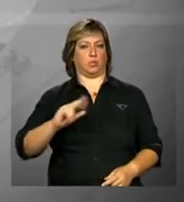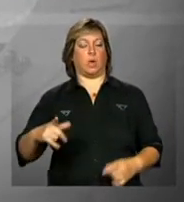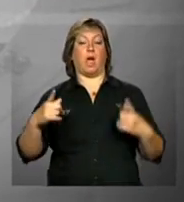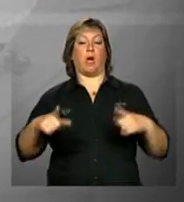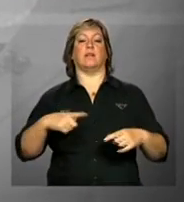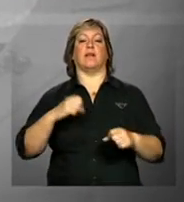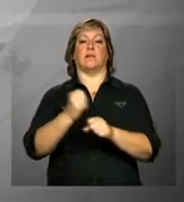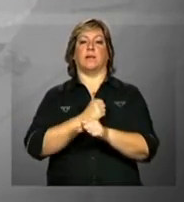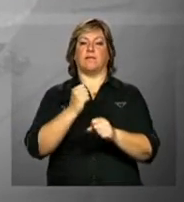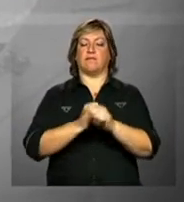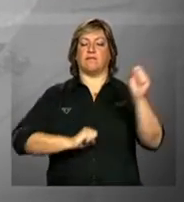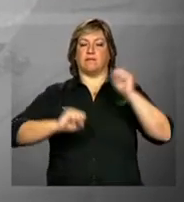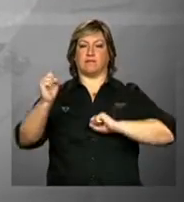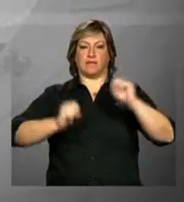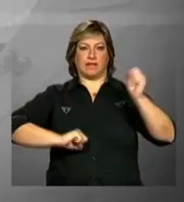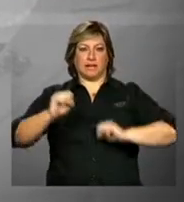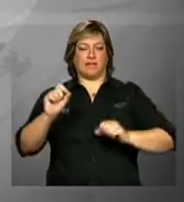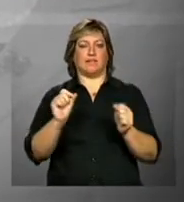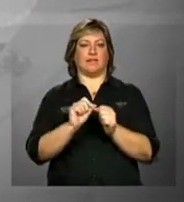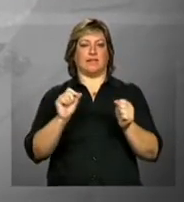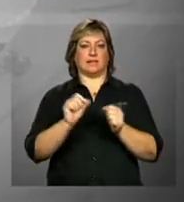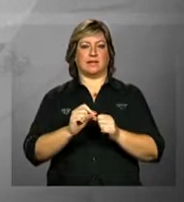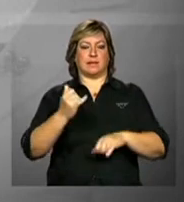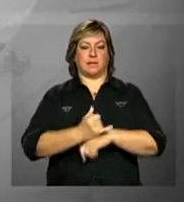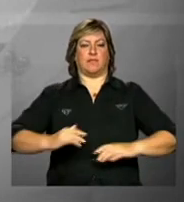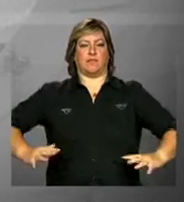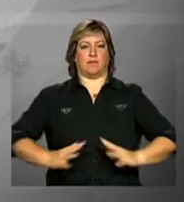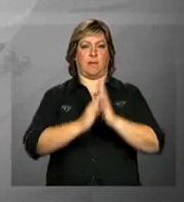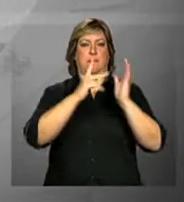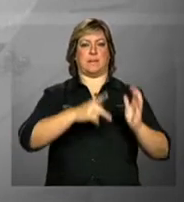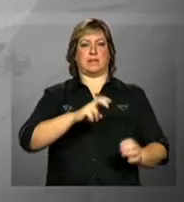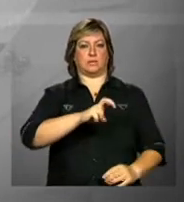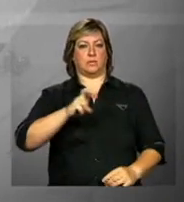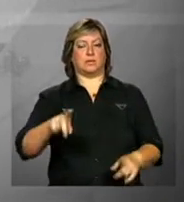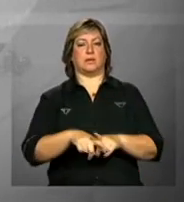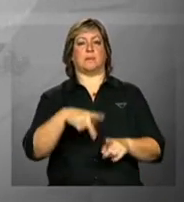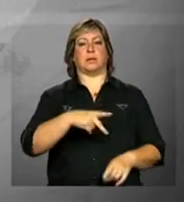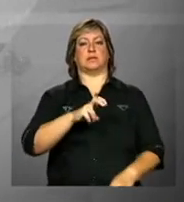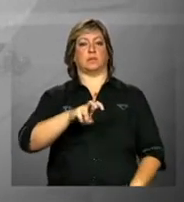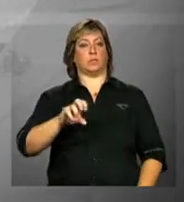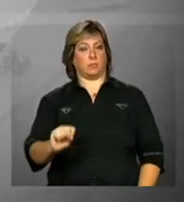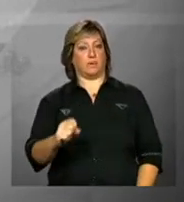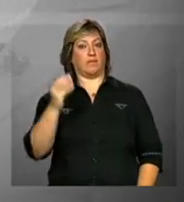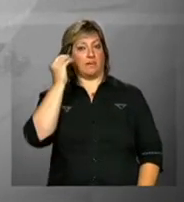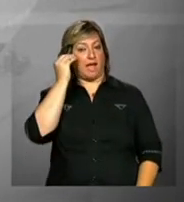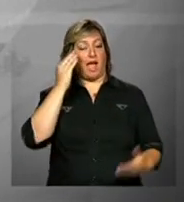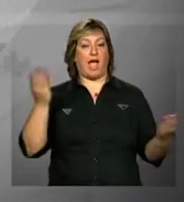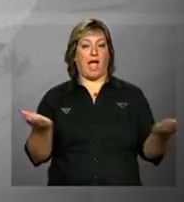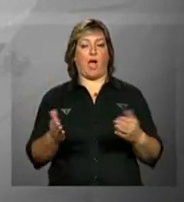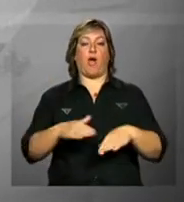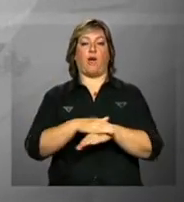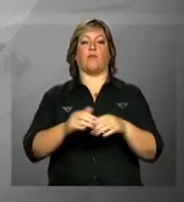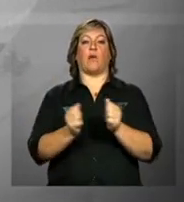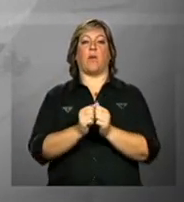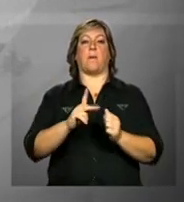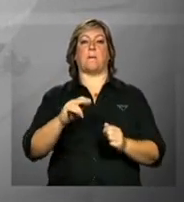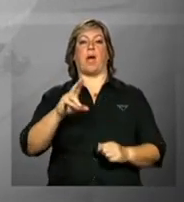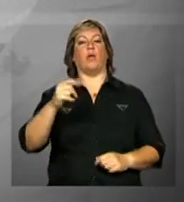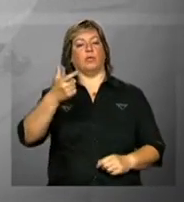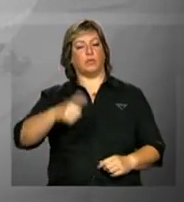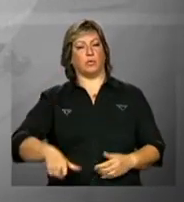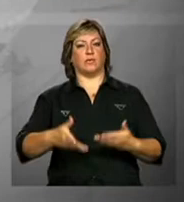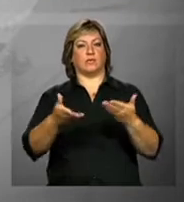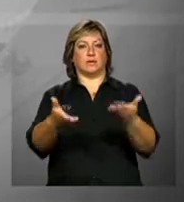as plataformas de exploração de petróleo P55 e P58. Vamos voltar a conversar com o repórter Paulo